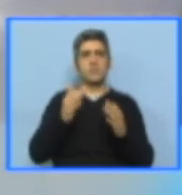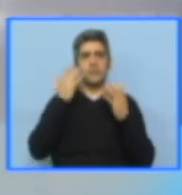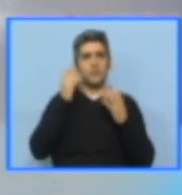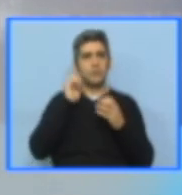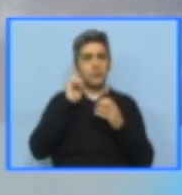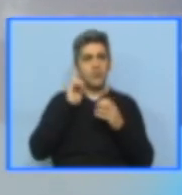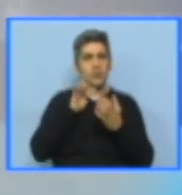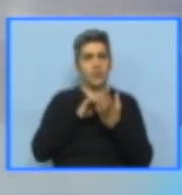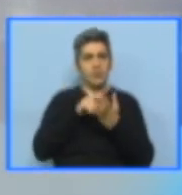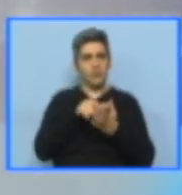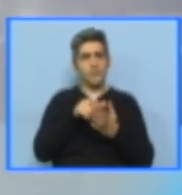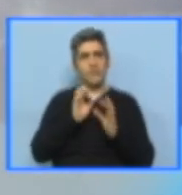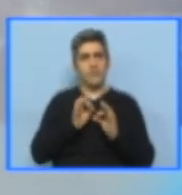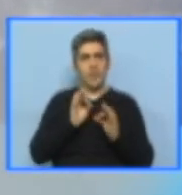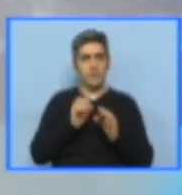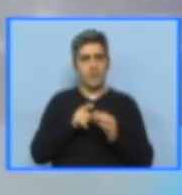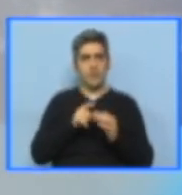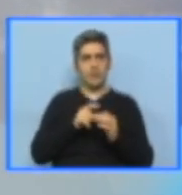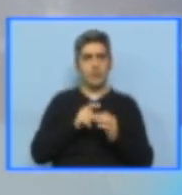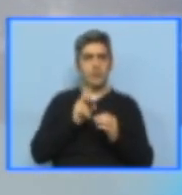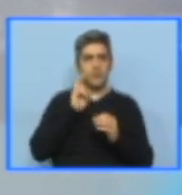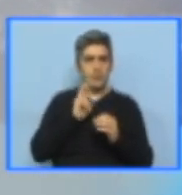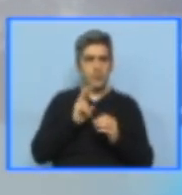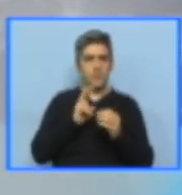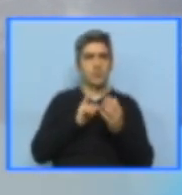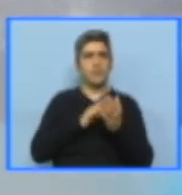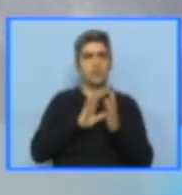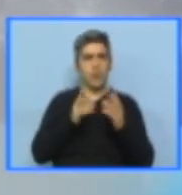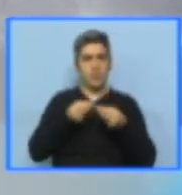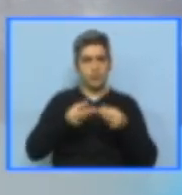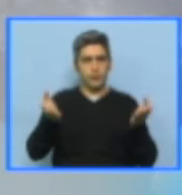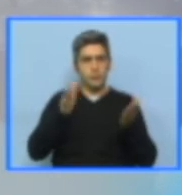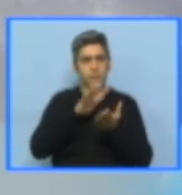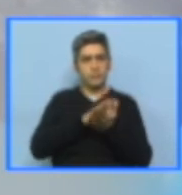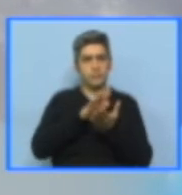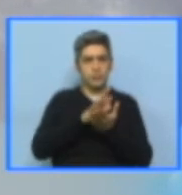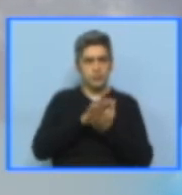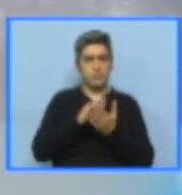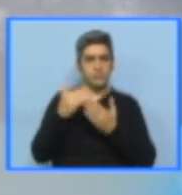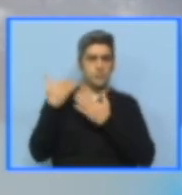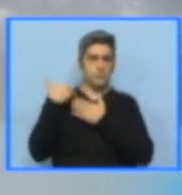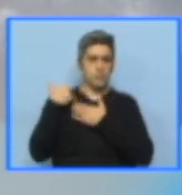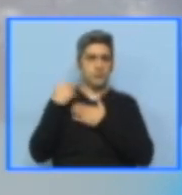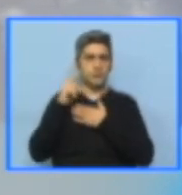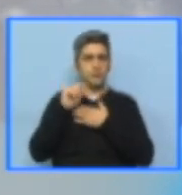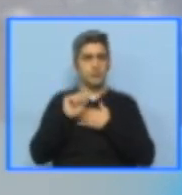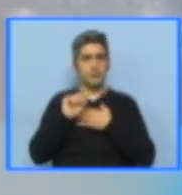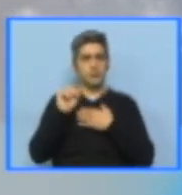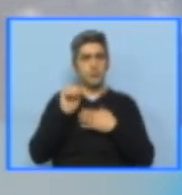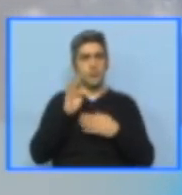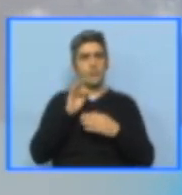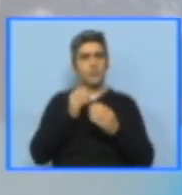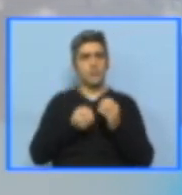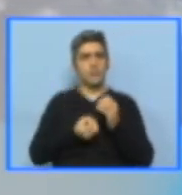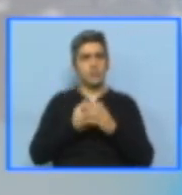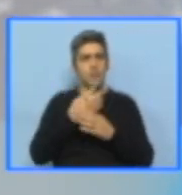preciosas acerca deste livro que agora vale a pena ver. Ele já está nas livrarias, é uma edição da responsabilidade também da Fundação Francisco